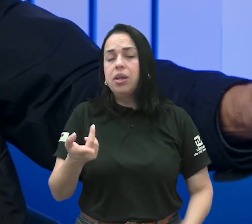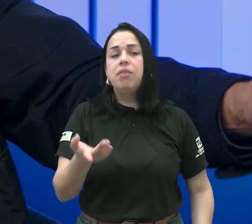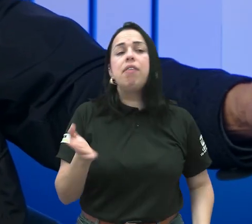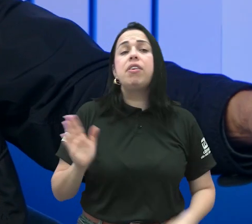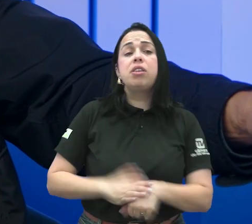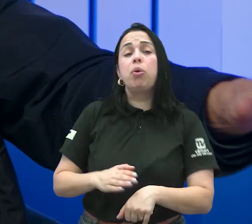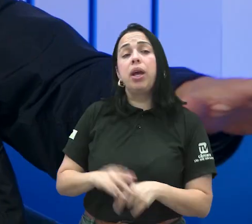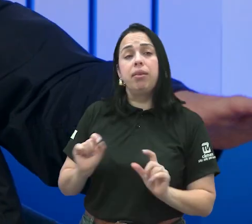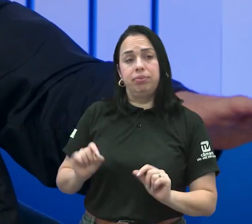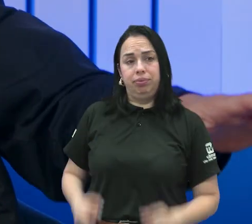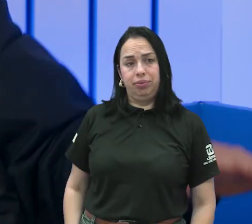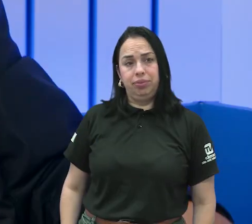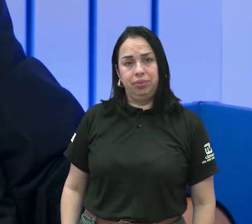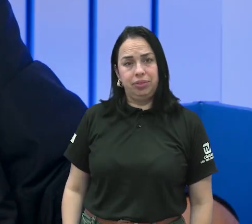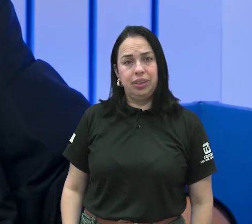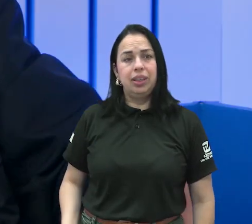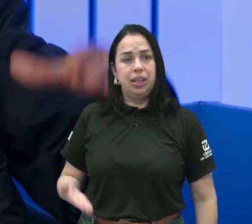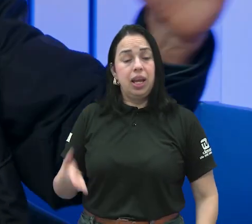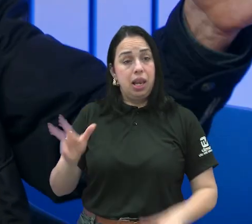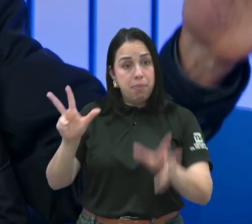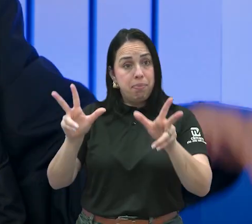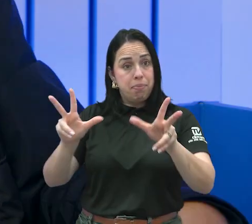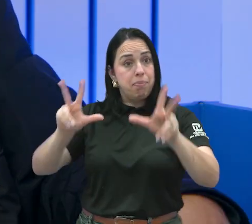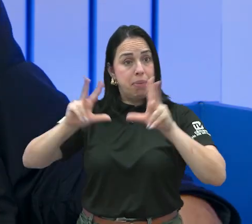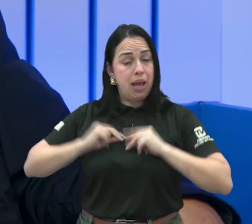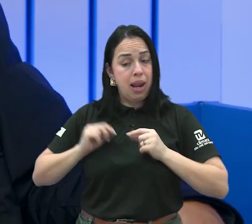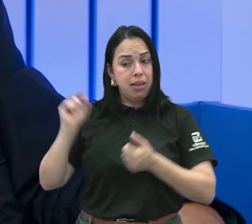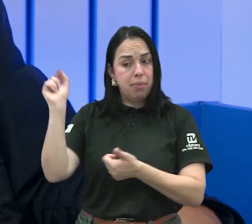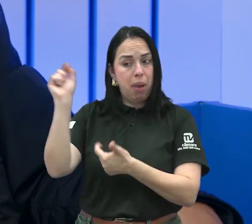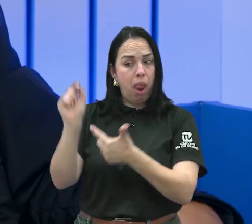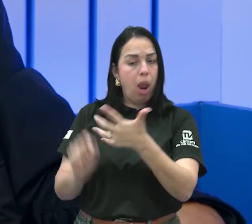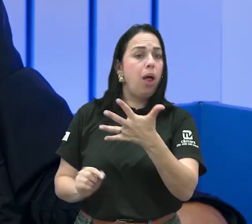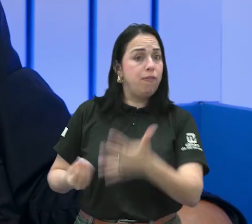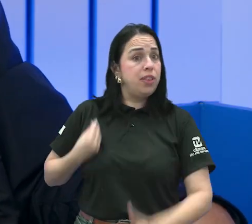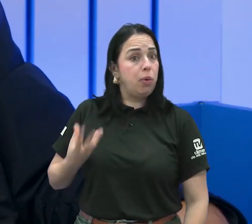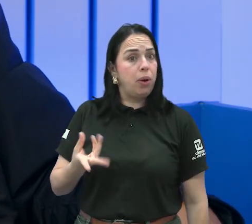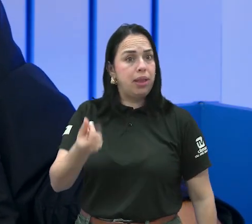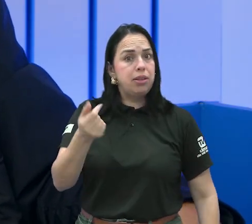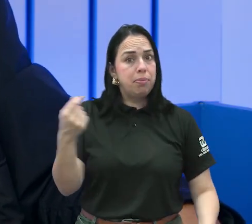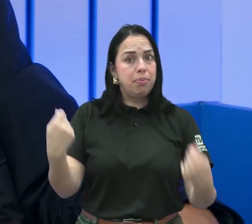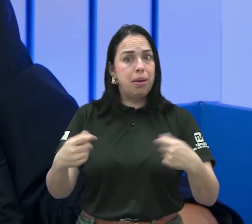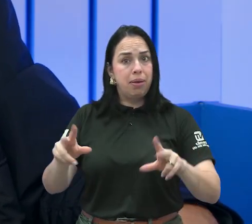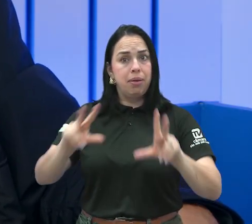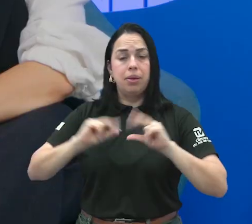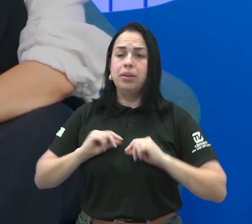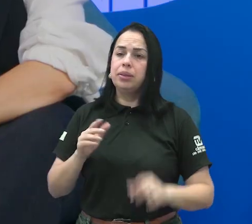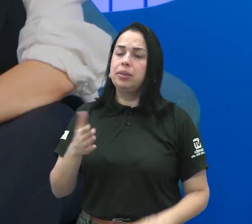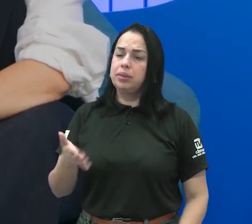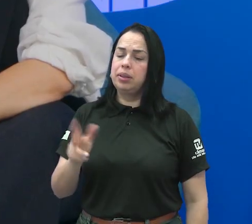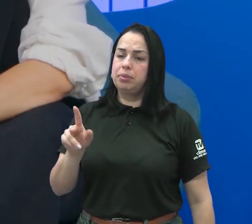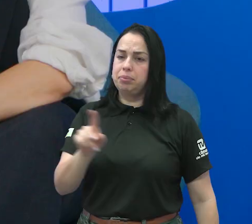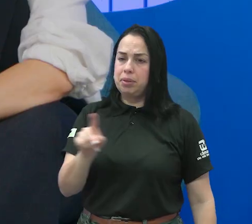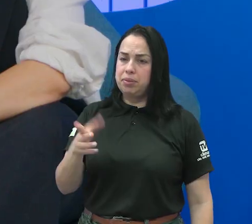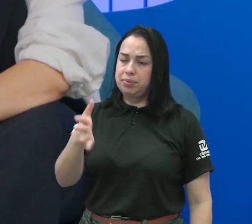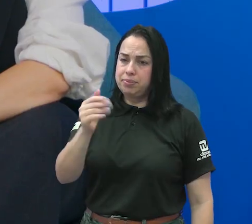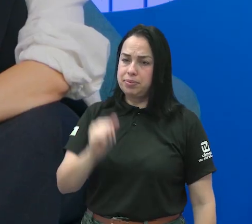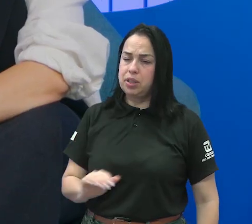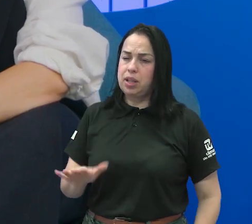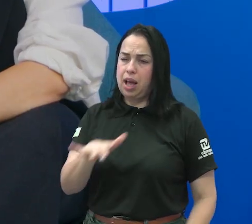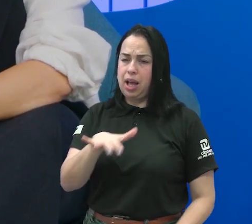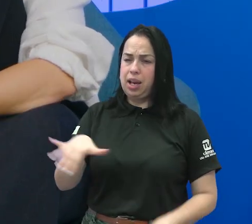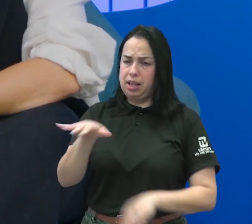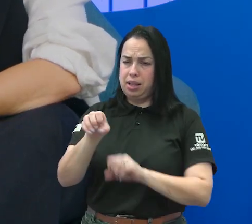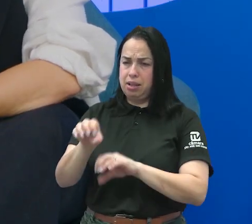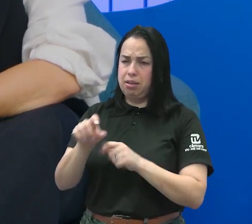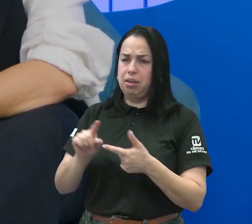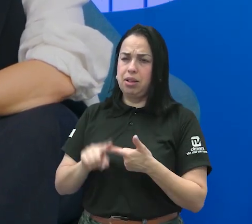essa população que está crescendo, que merece um monte de itens de qualidade de vida? E, professor, falando um pouquinho da questão